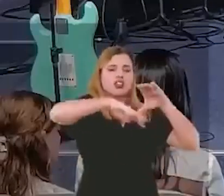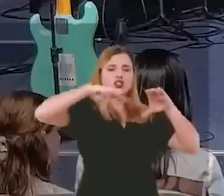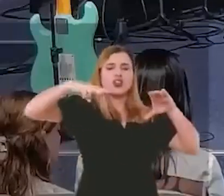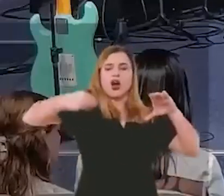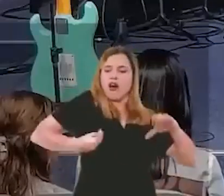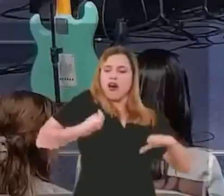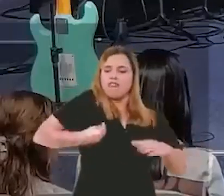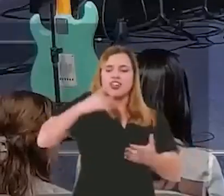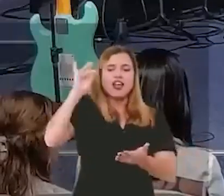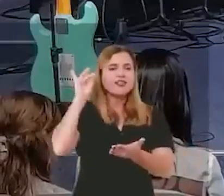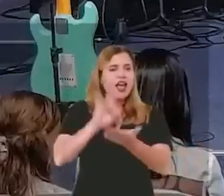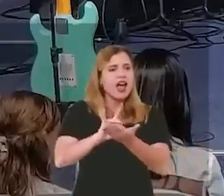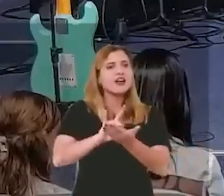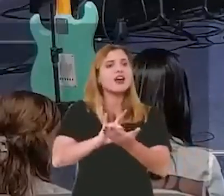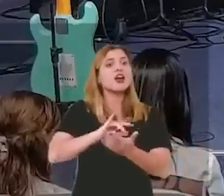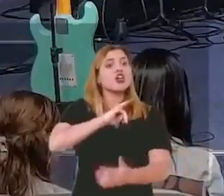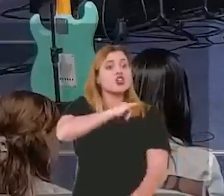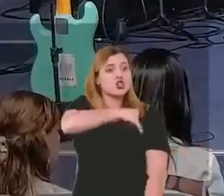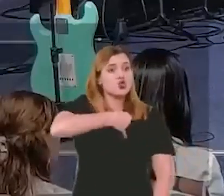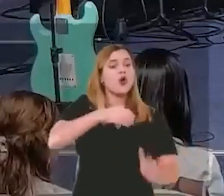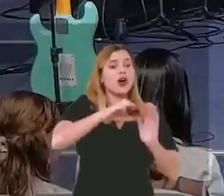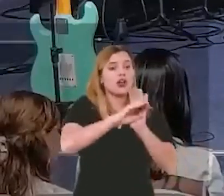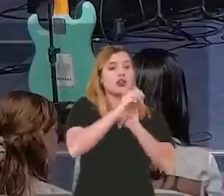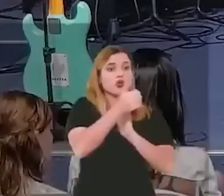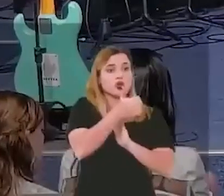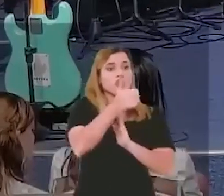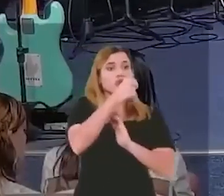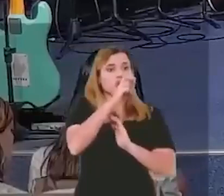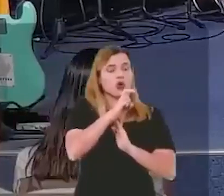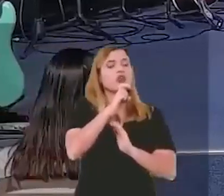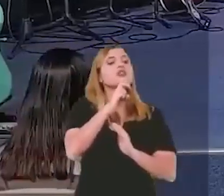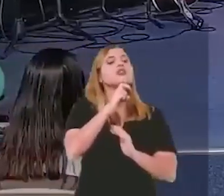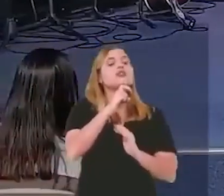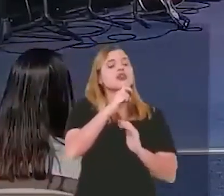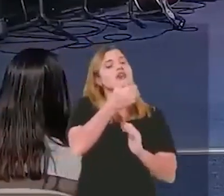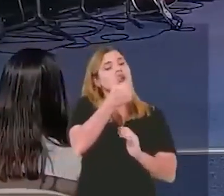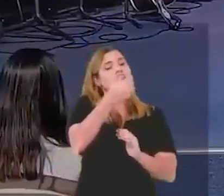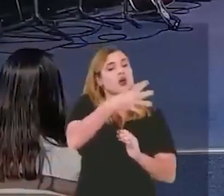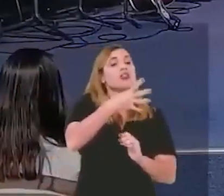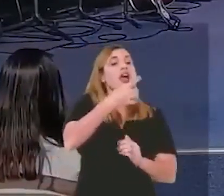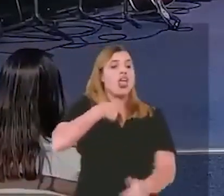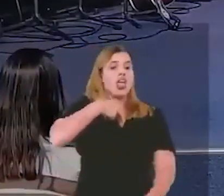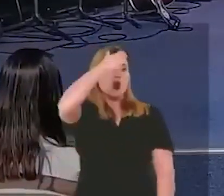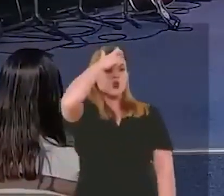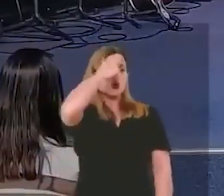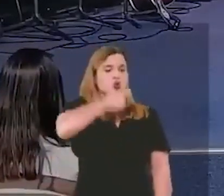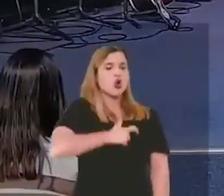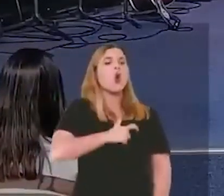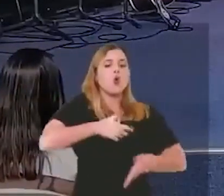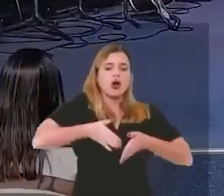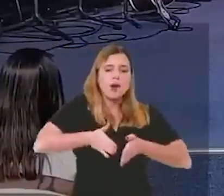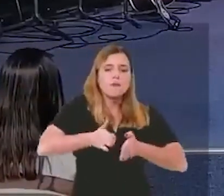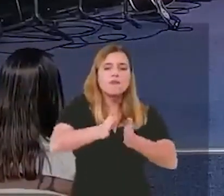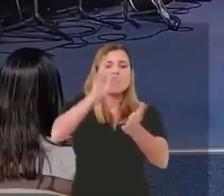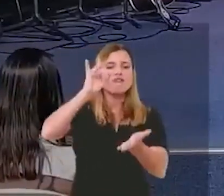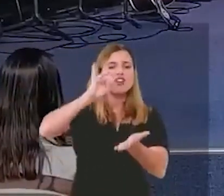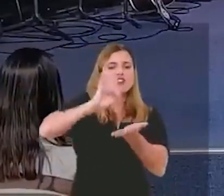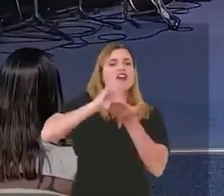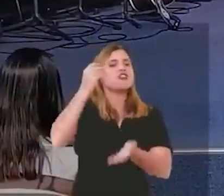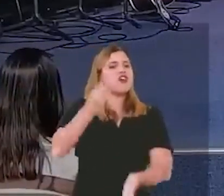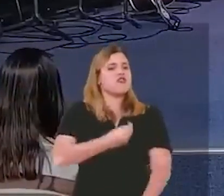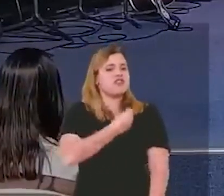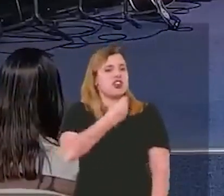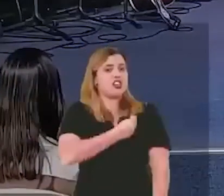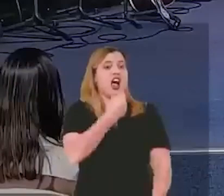vida. Sexto, João 14:6, eu sou o caminho, a verdade e a vida. Sétimo, João 15:1, eu sou a